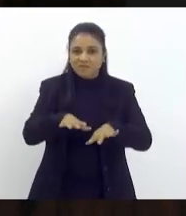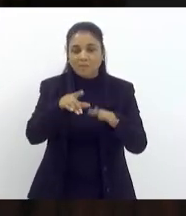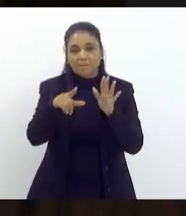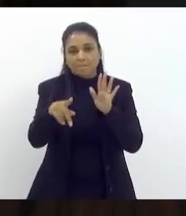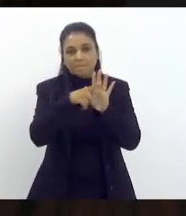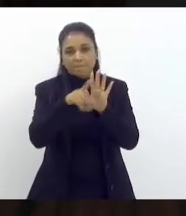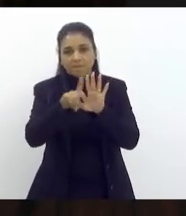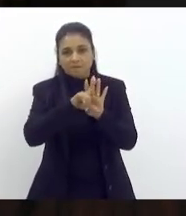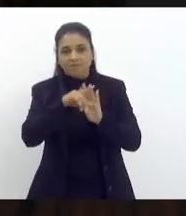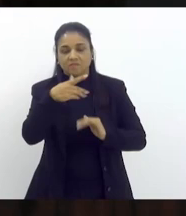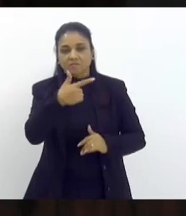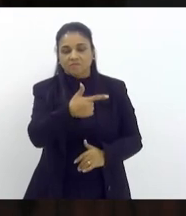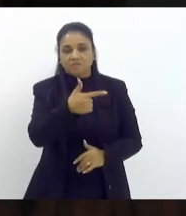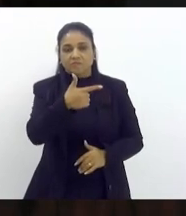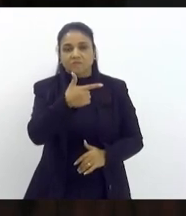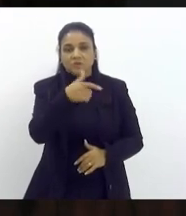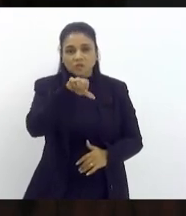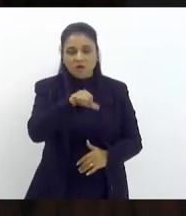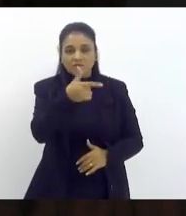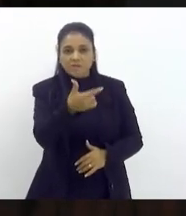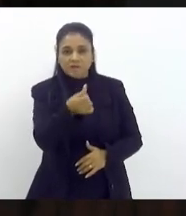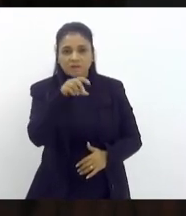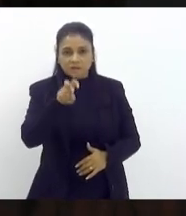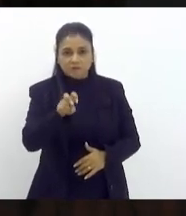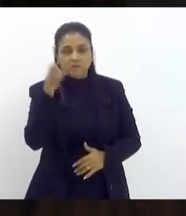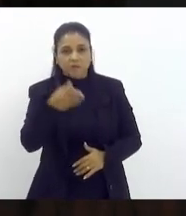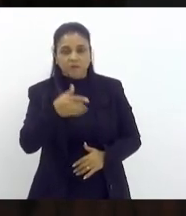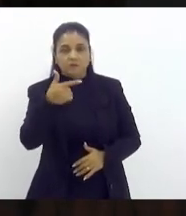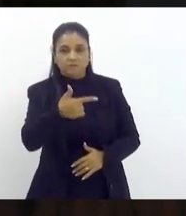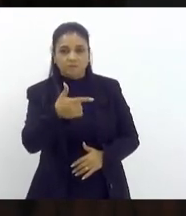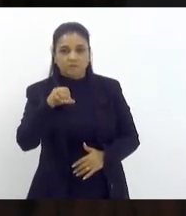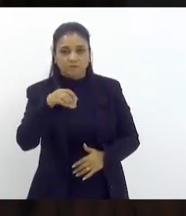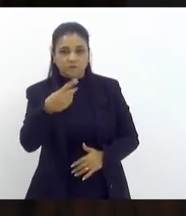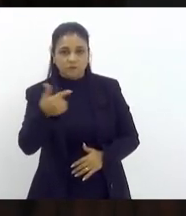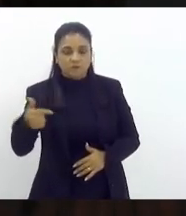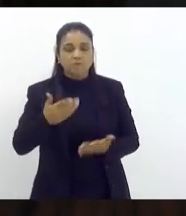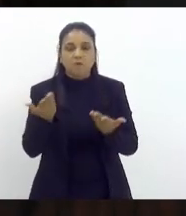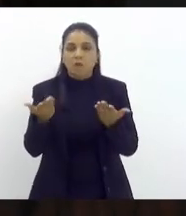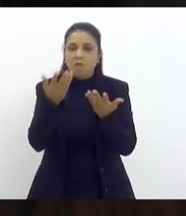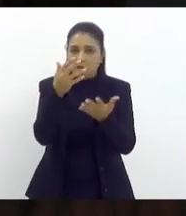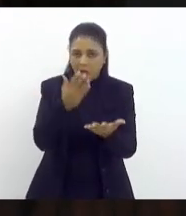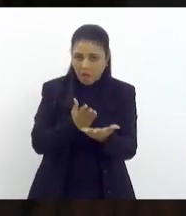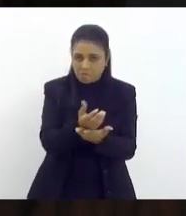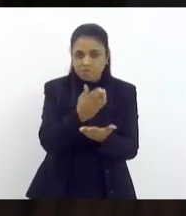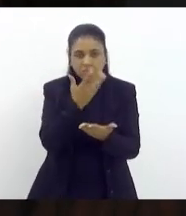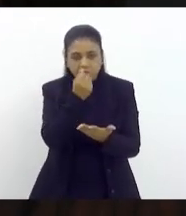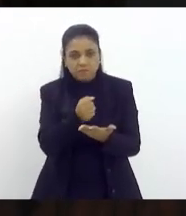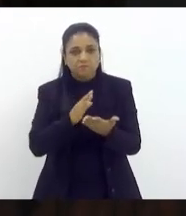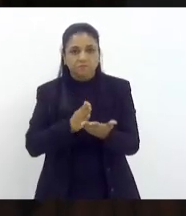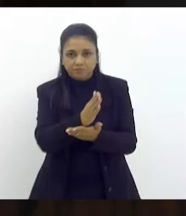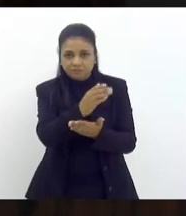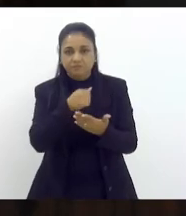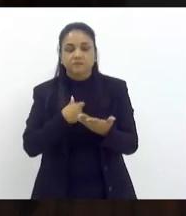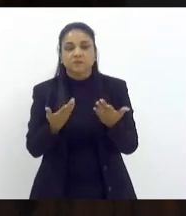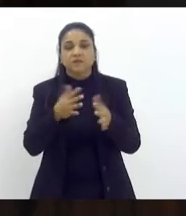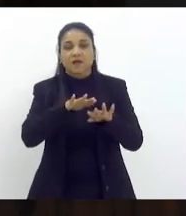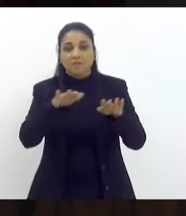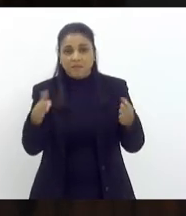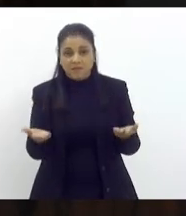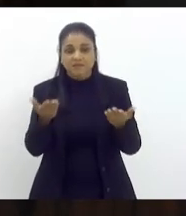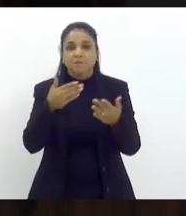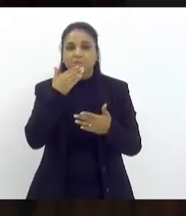965 de 23 do deputado Anderson Moraes senhores que a própria mãe como estão aprovado a sobremesa